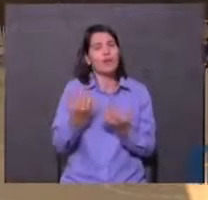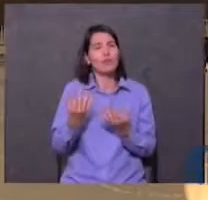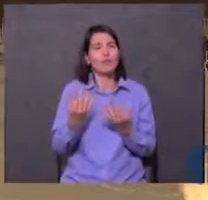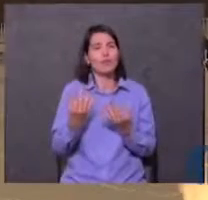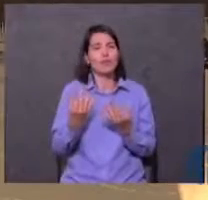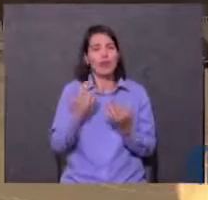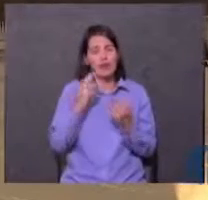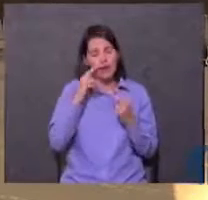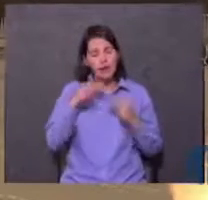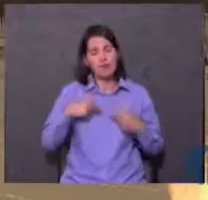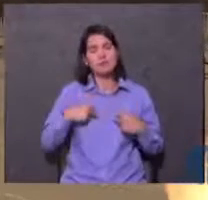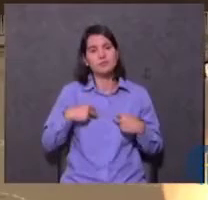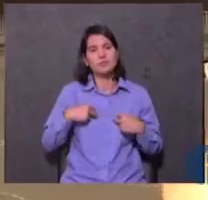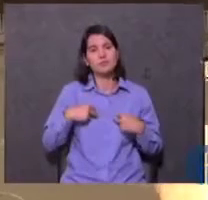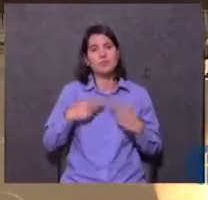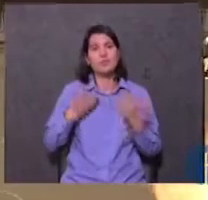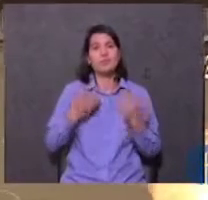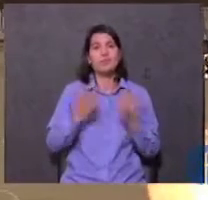Encontraremos a Deus,